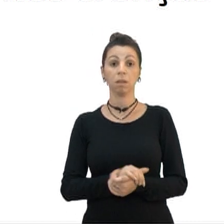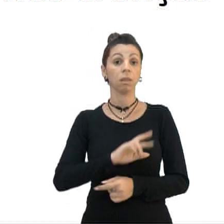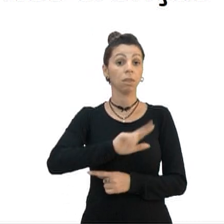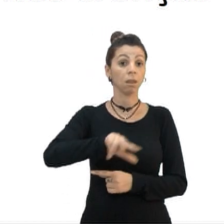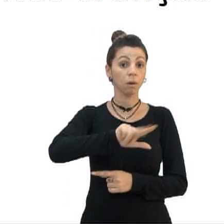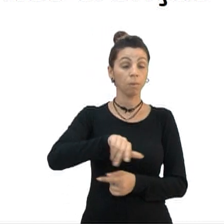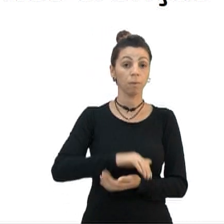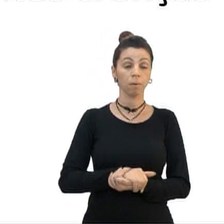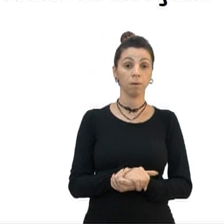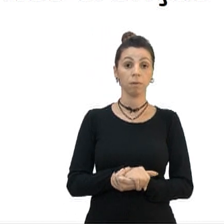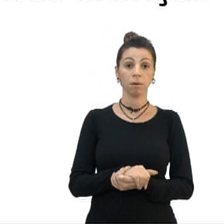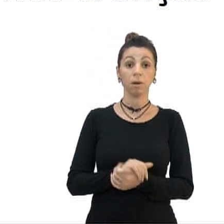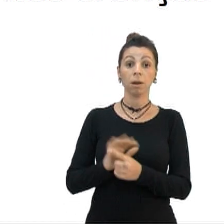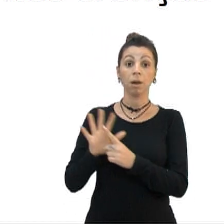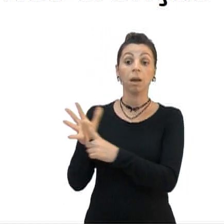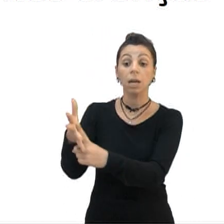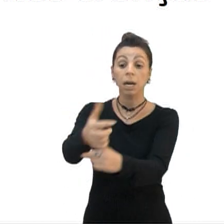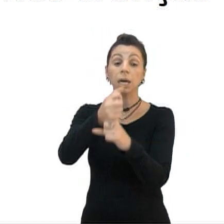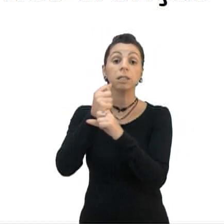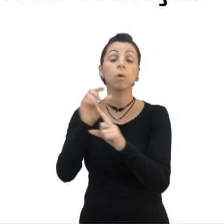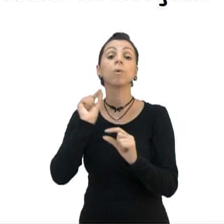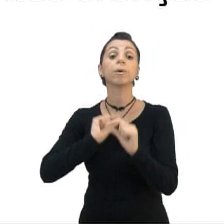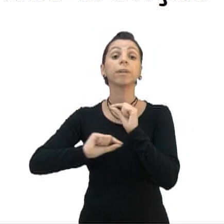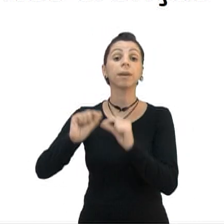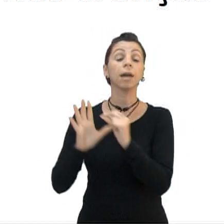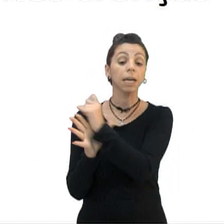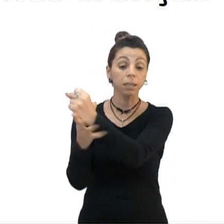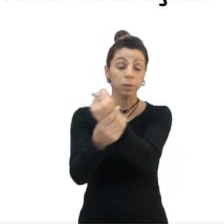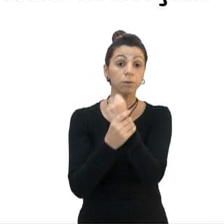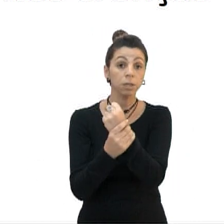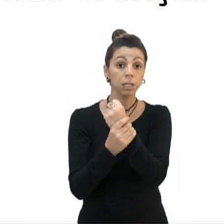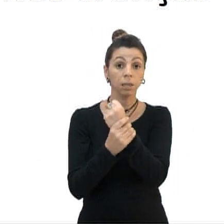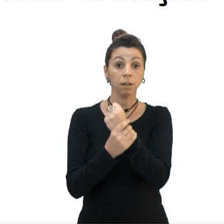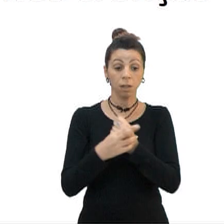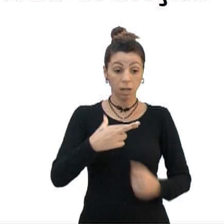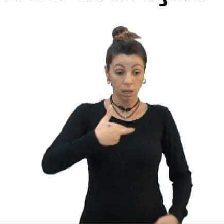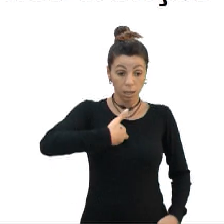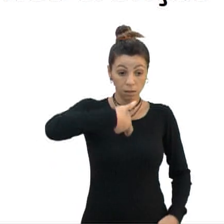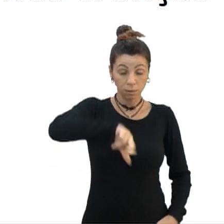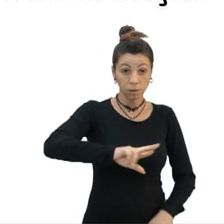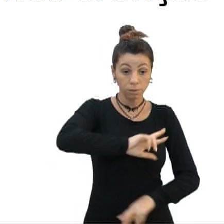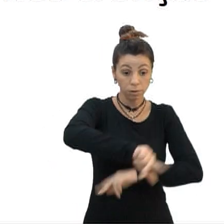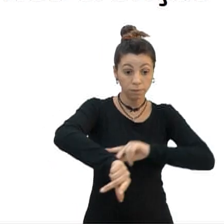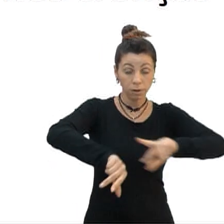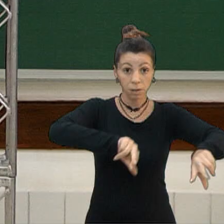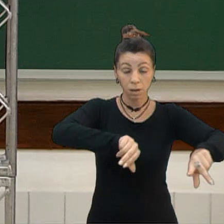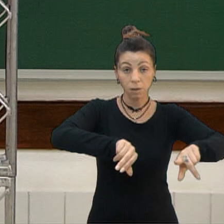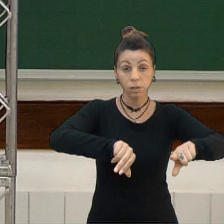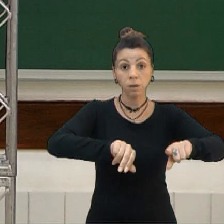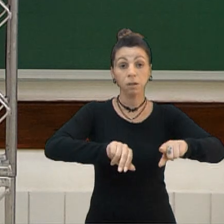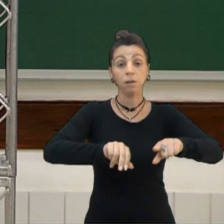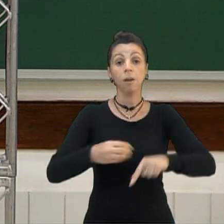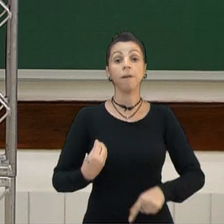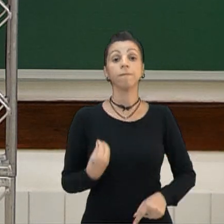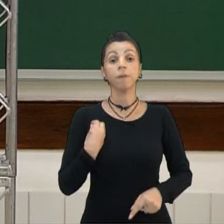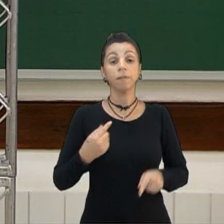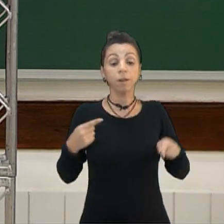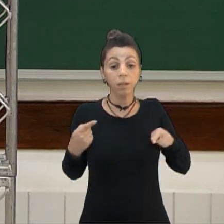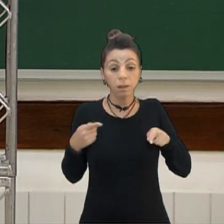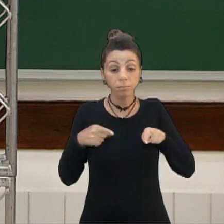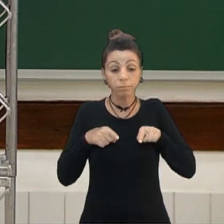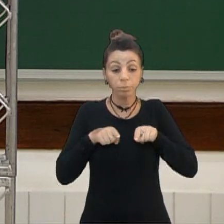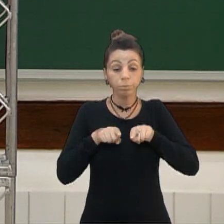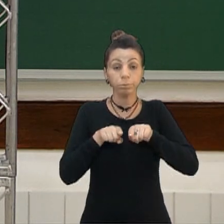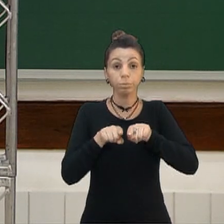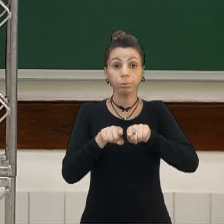diferentes crenças passam a viver lado a lado em comunidade. Então, você tem a separação do Estado, que é